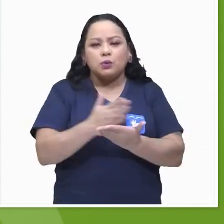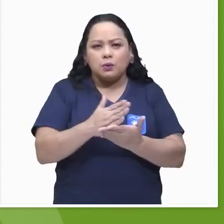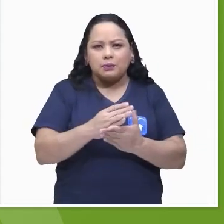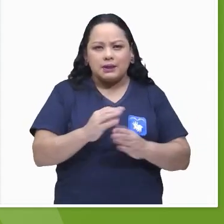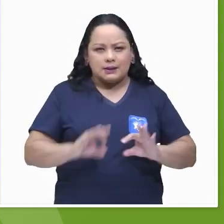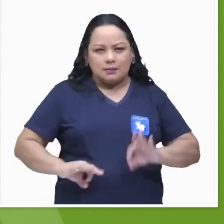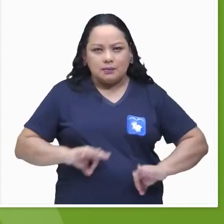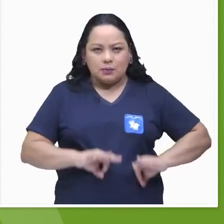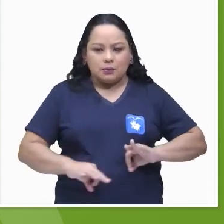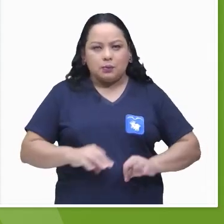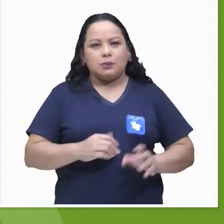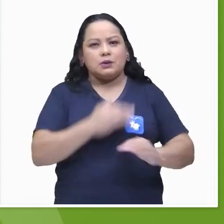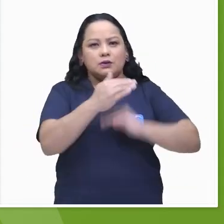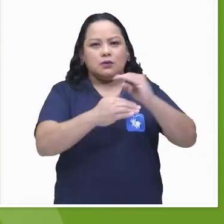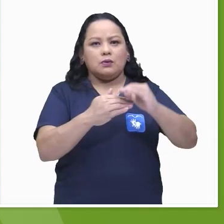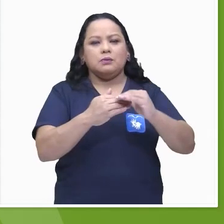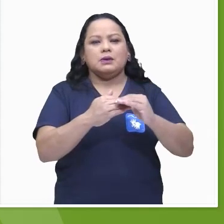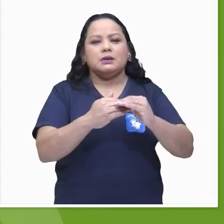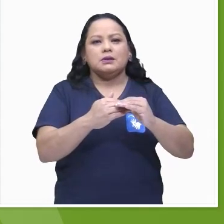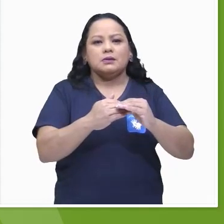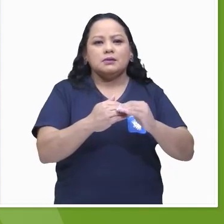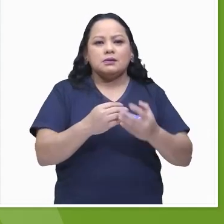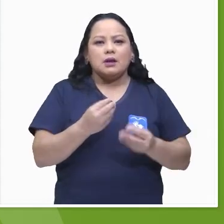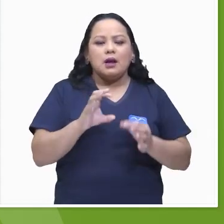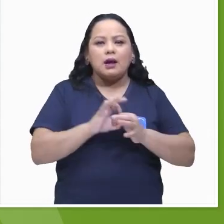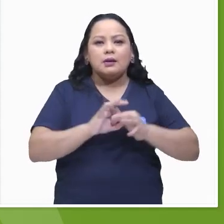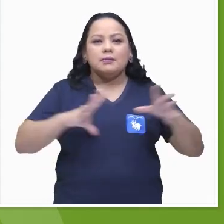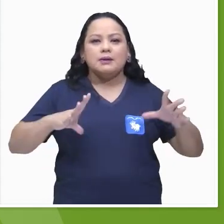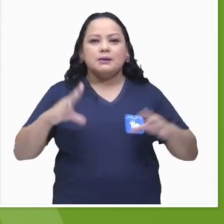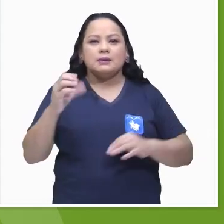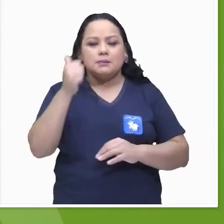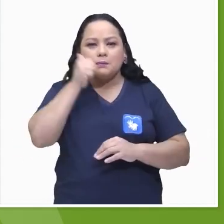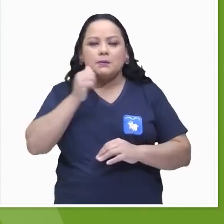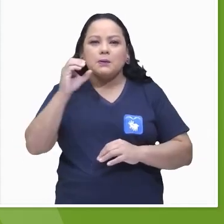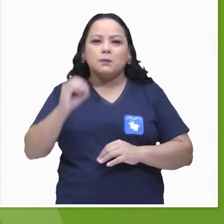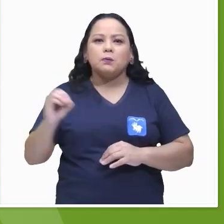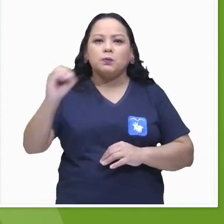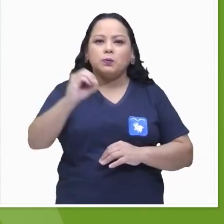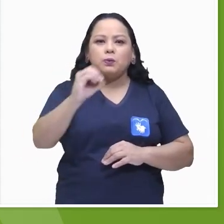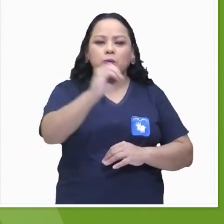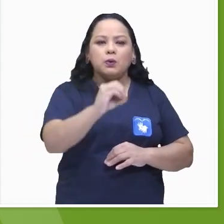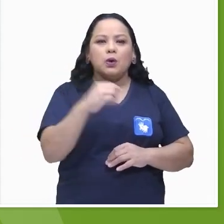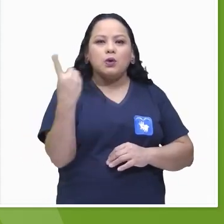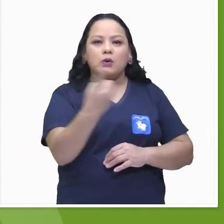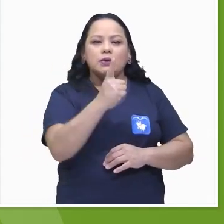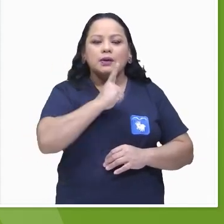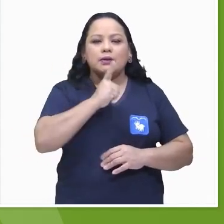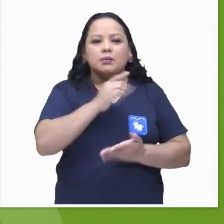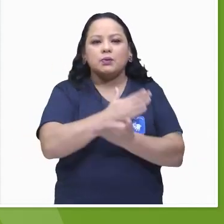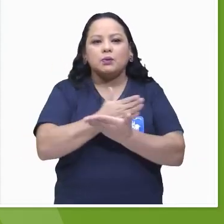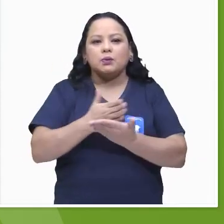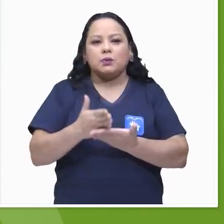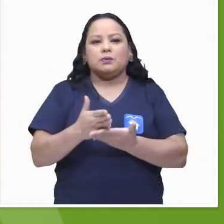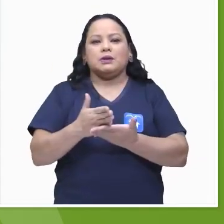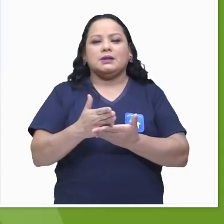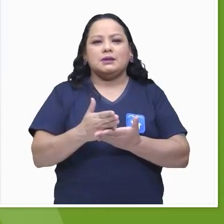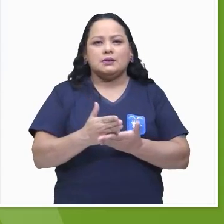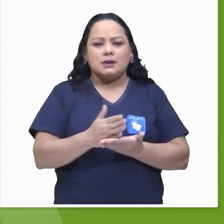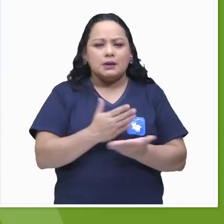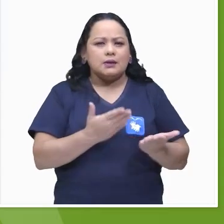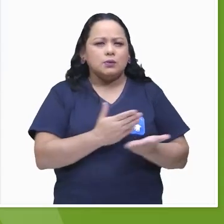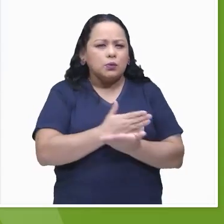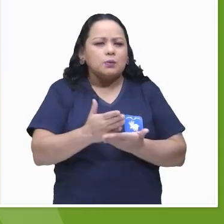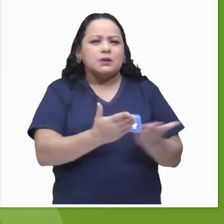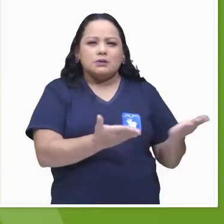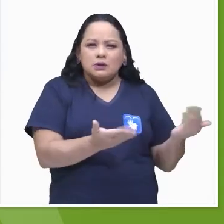ovulação, que é justamente a liberação do ovócito, a gente tem aí o início da puberdade,